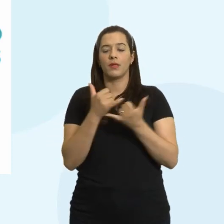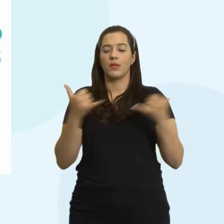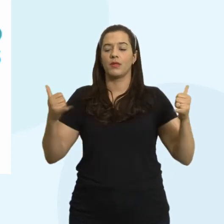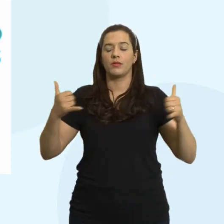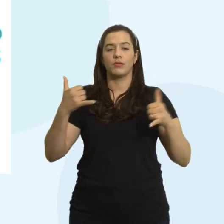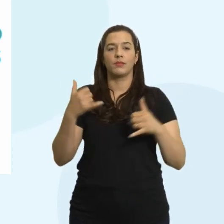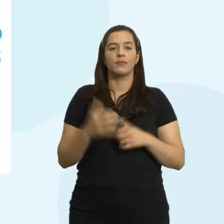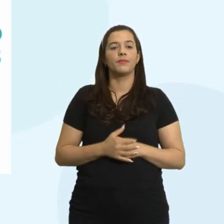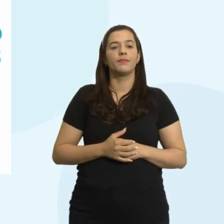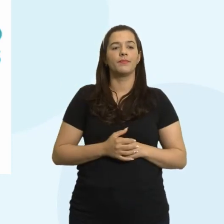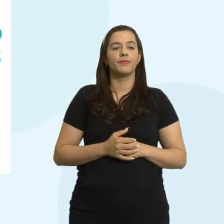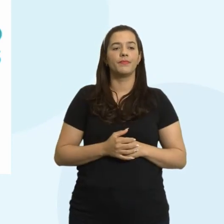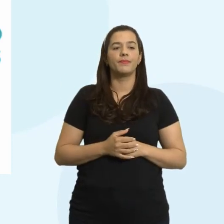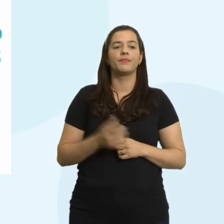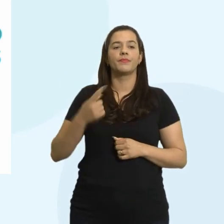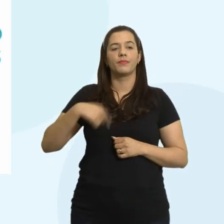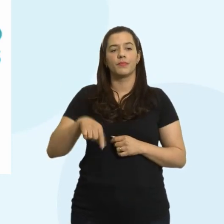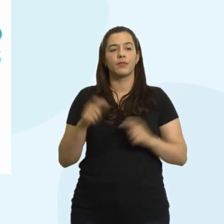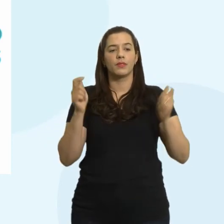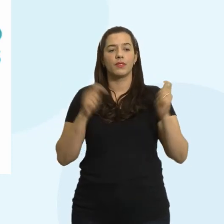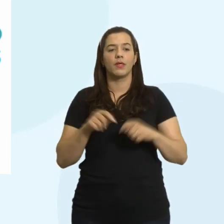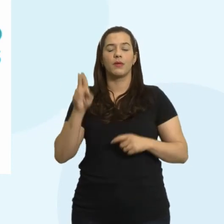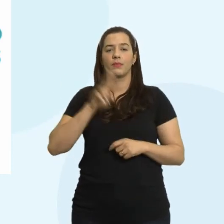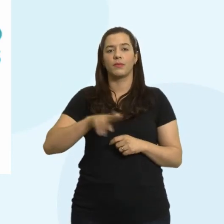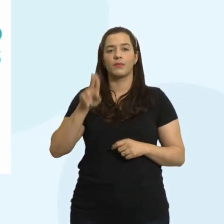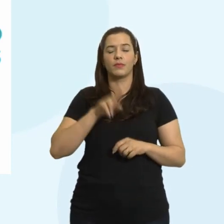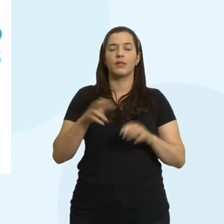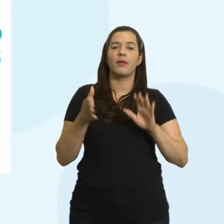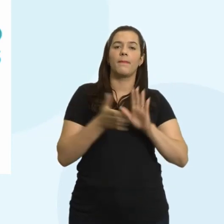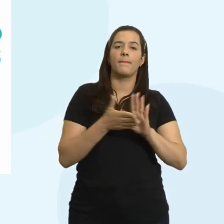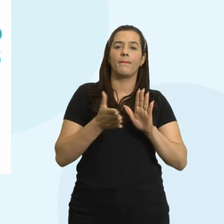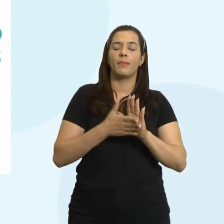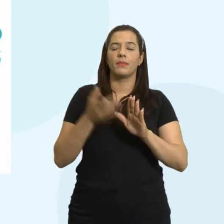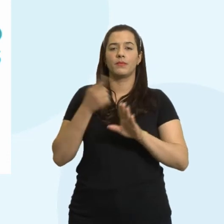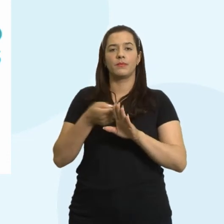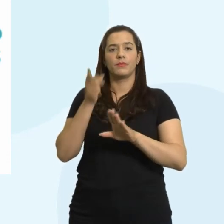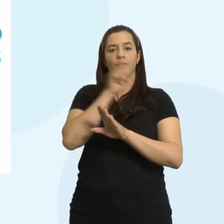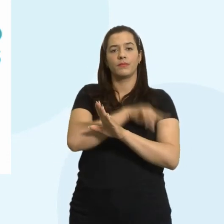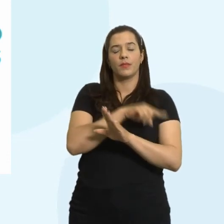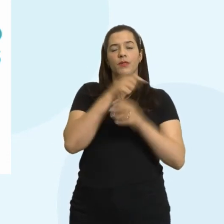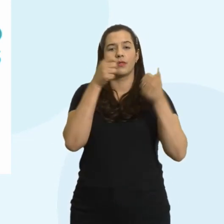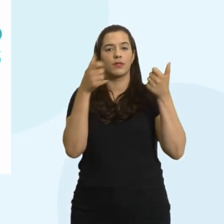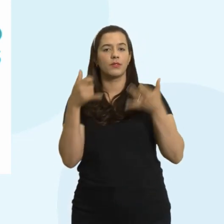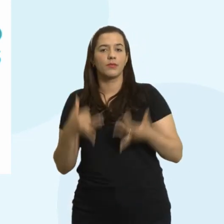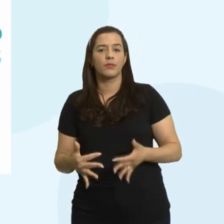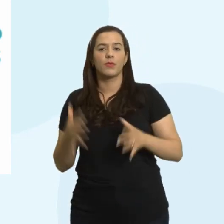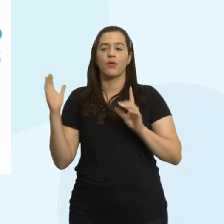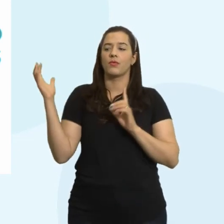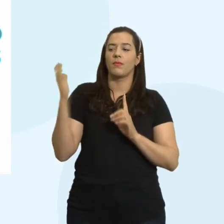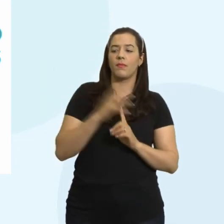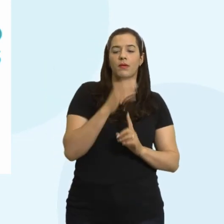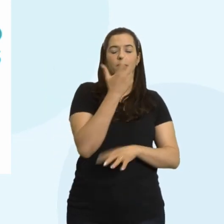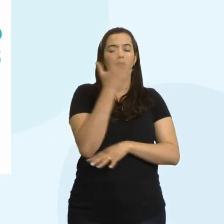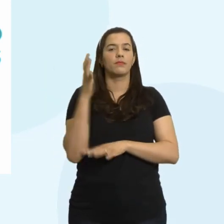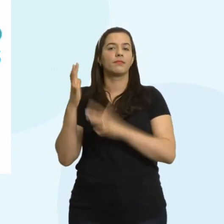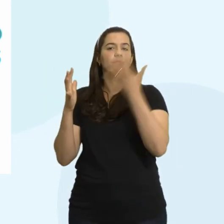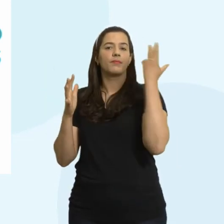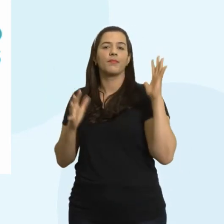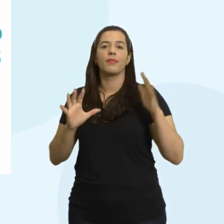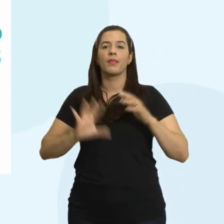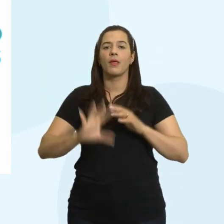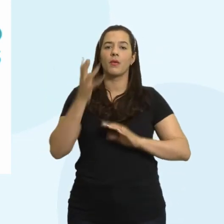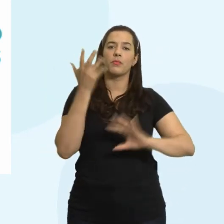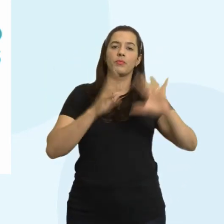abordar essa habilidade, podemos retornar à pauta anterior, na qual foram abordados impactos ambientais ocasionados